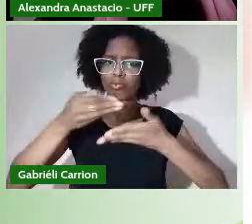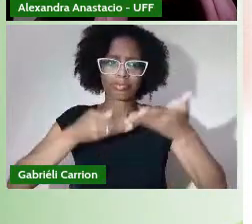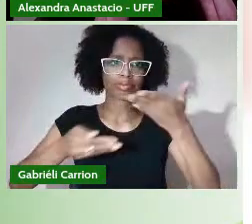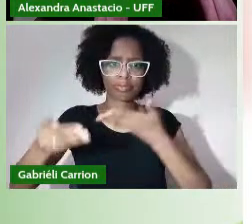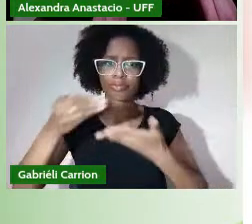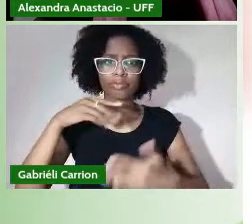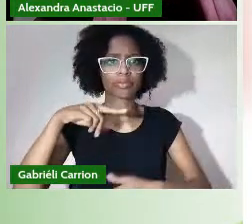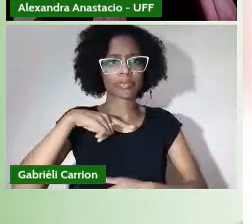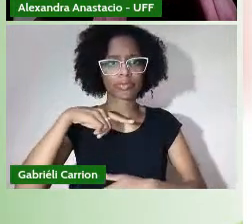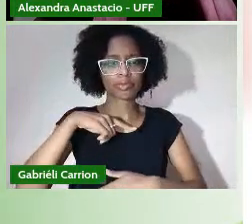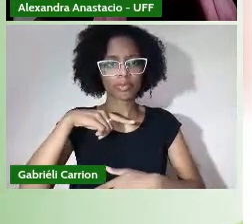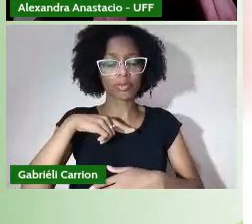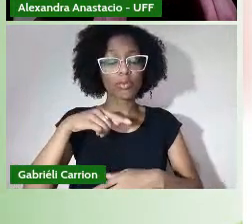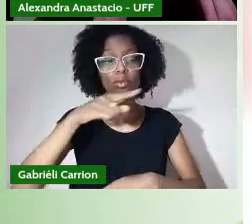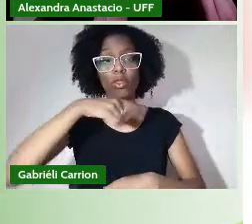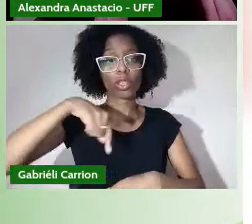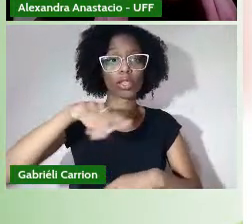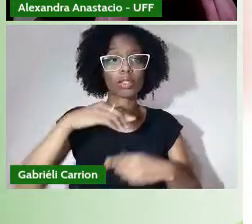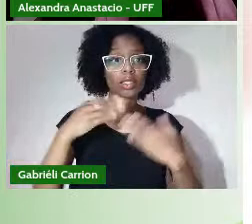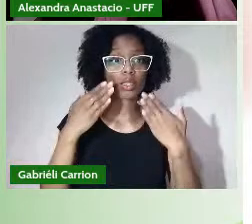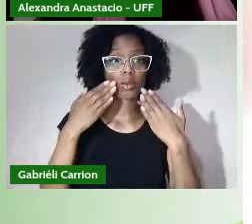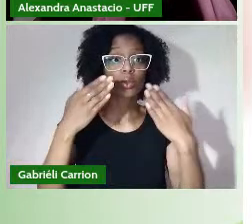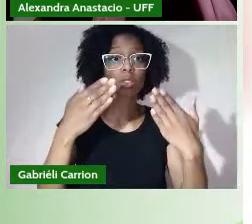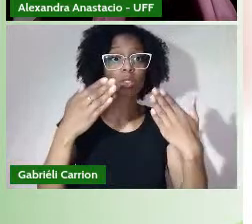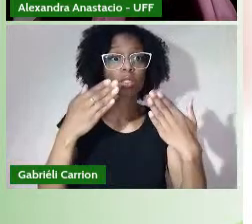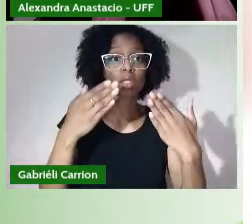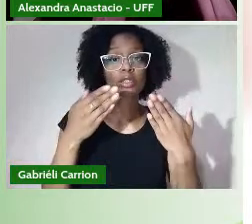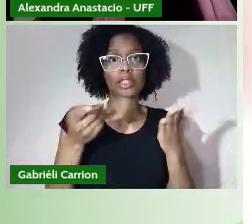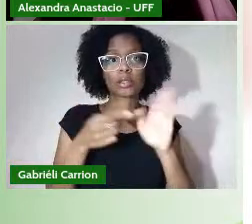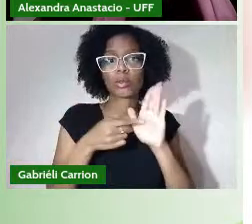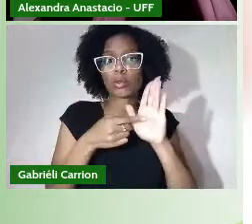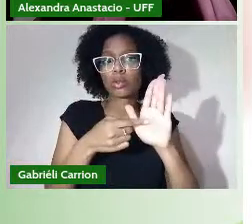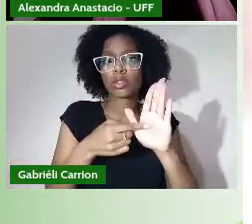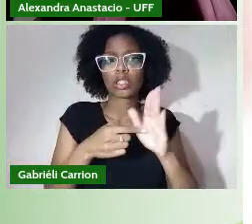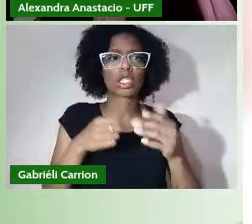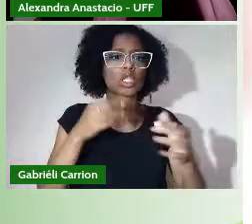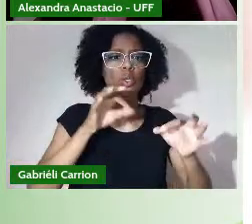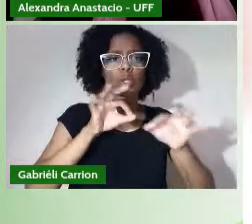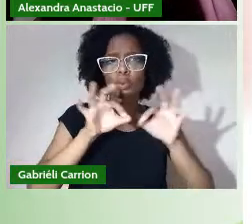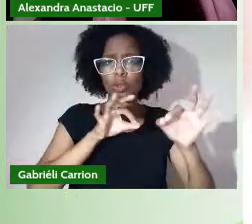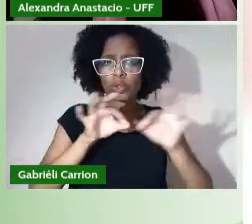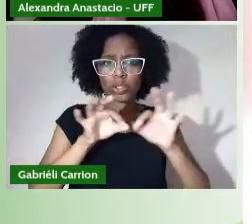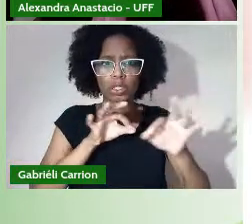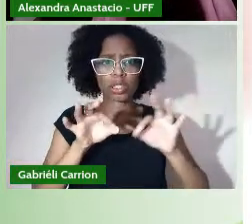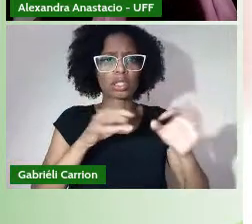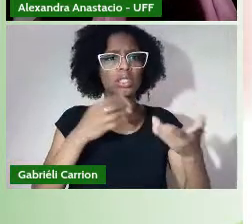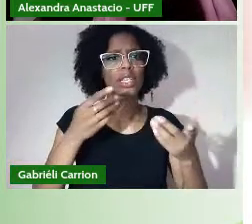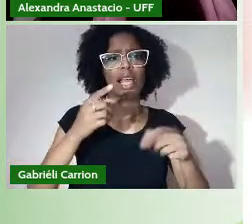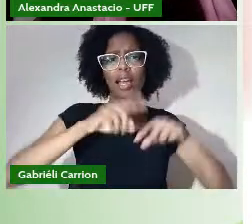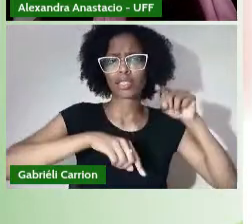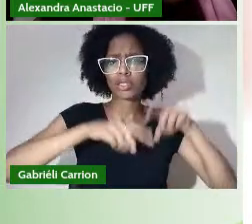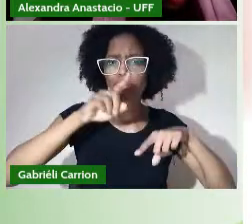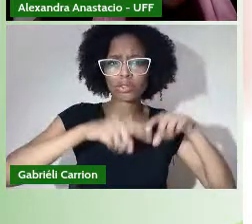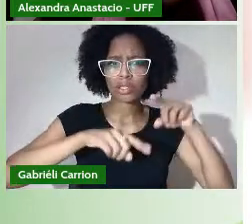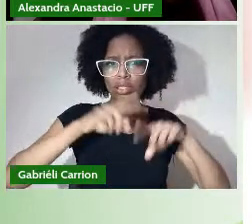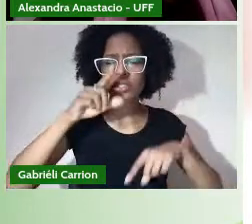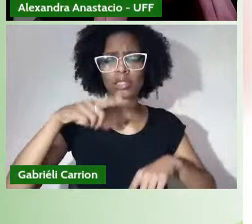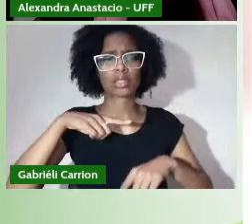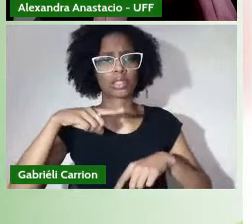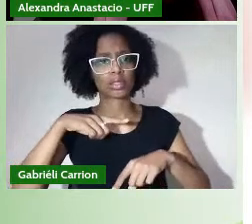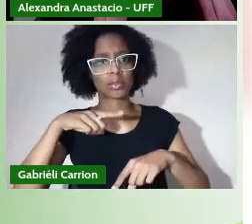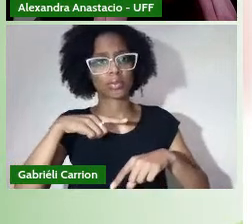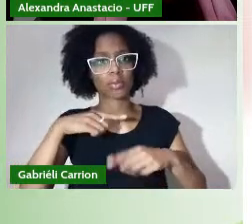apresentamos nossos projetos, nossas ações, nossas atividades, em função de